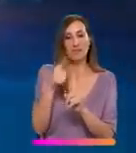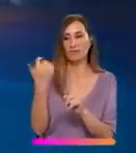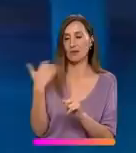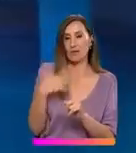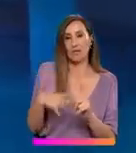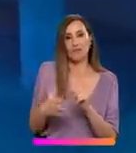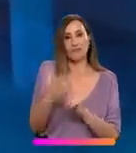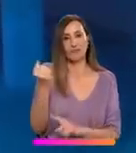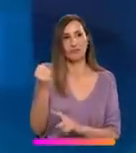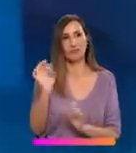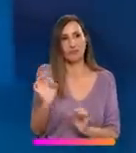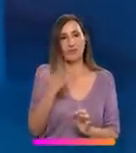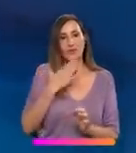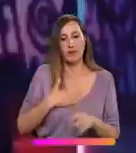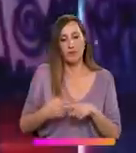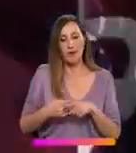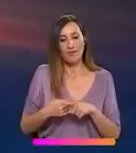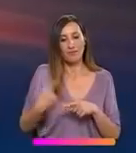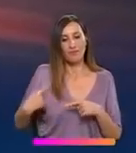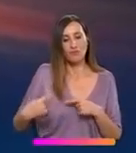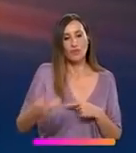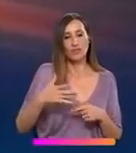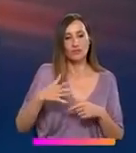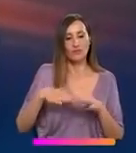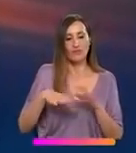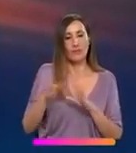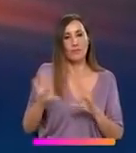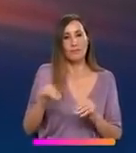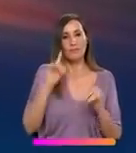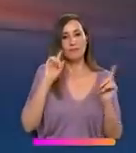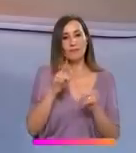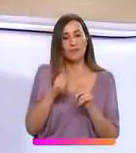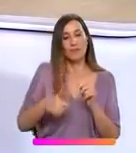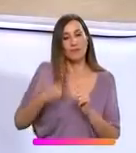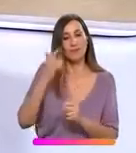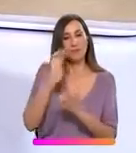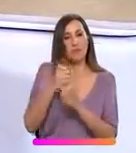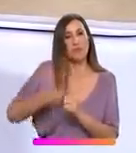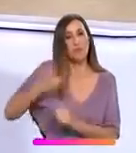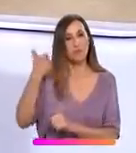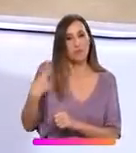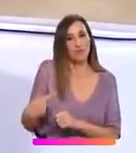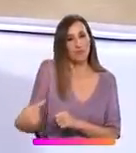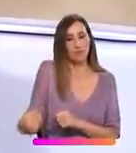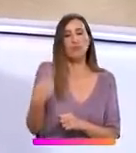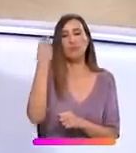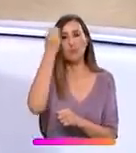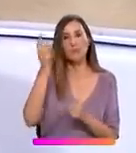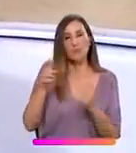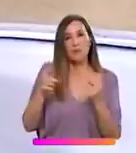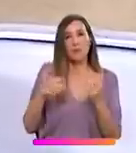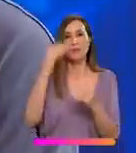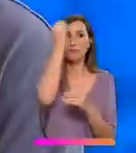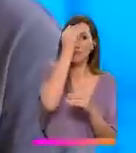quero conquistar. E é isso que me motiva dia para dia a fazer mais música e melhorando enquanto artista. E sonhei muitas vezes, só que de